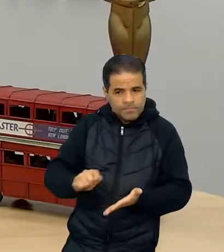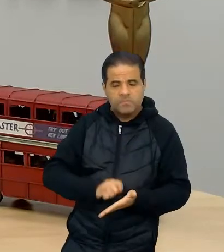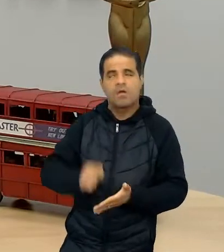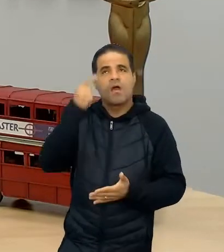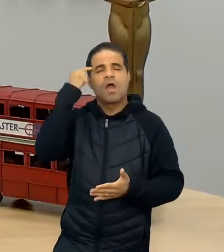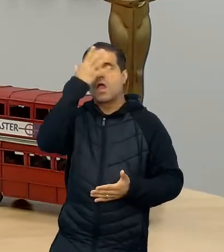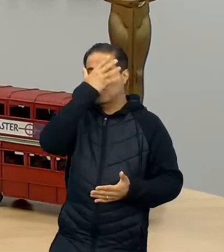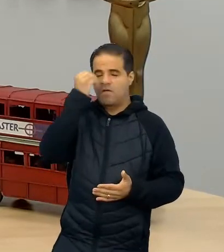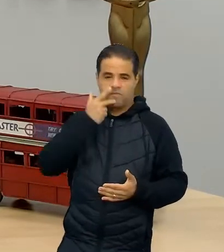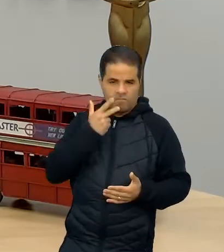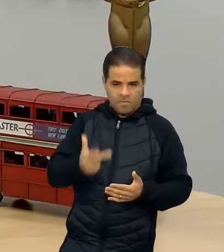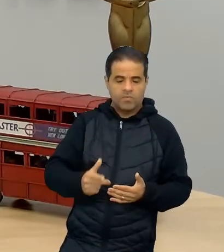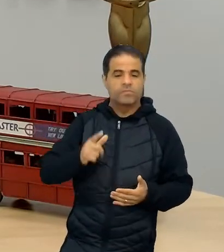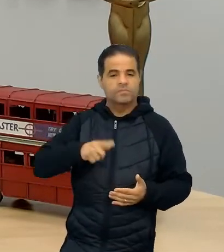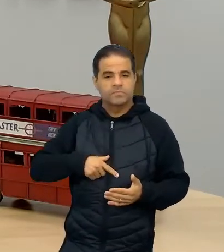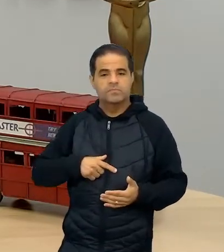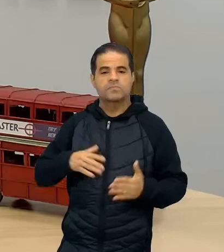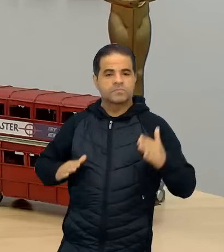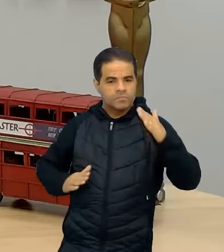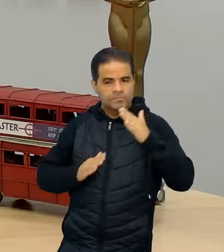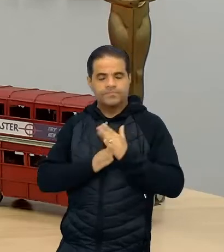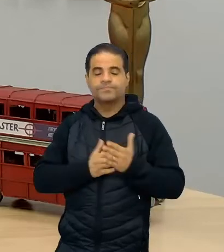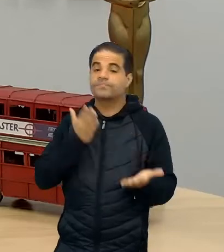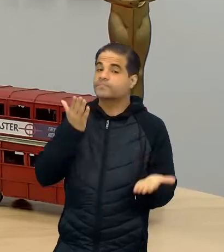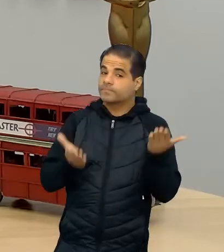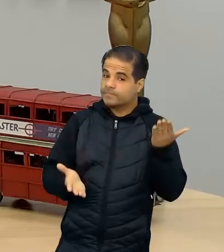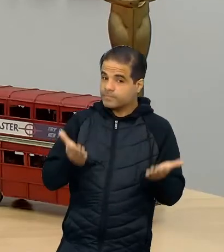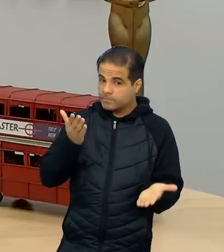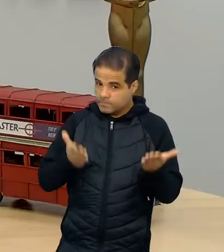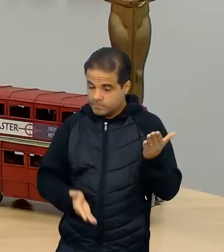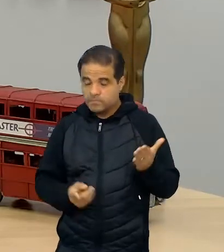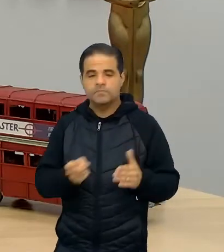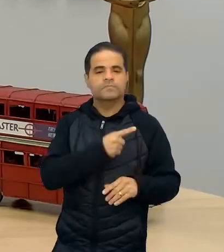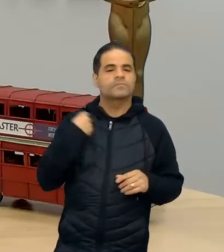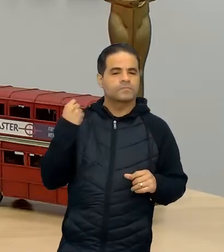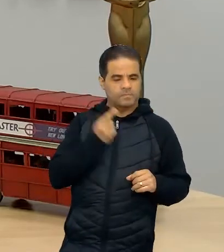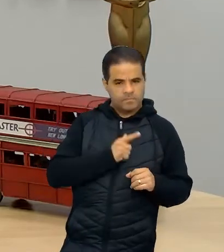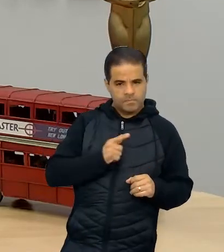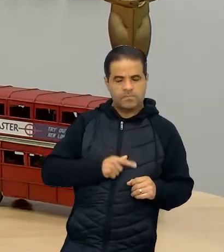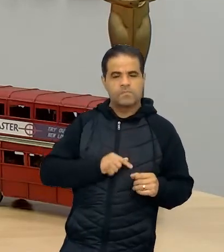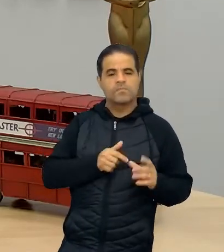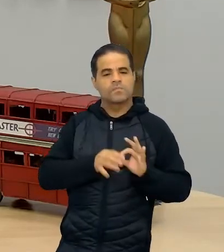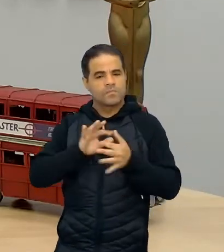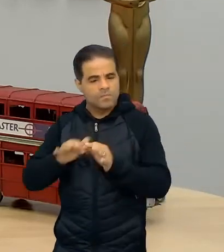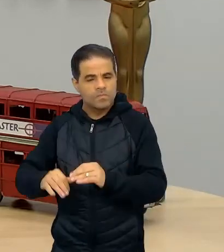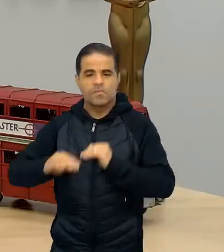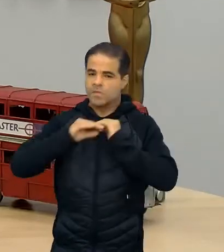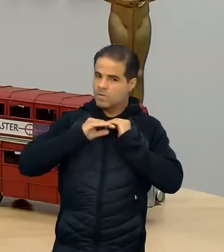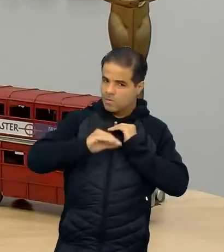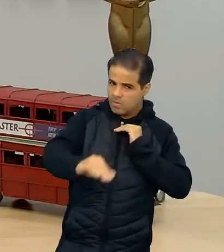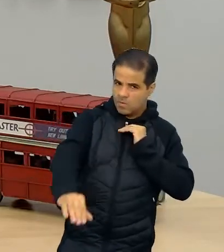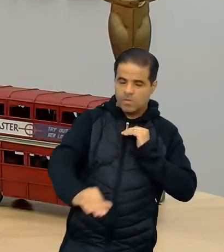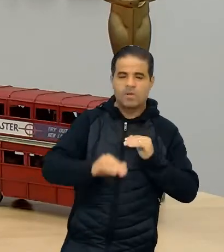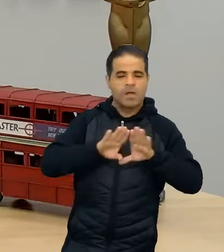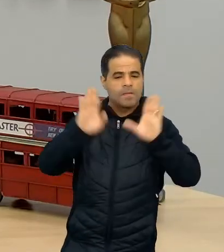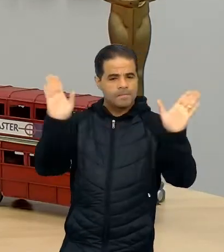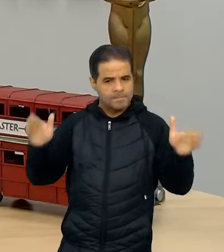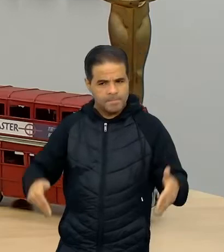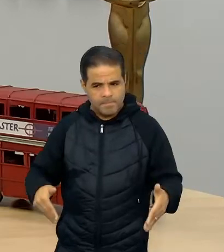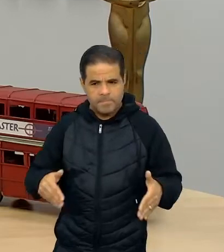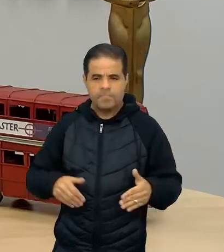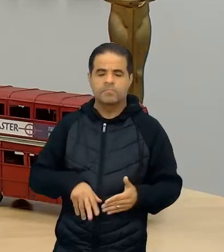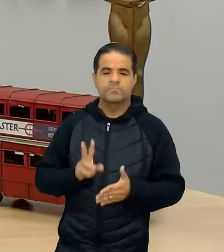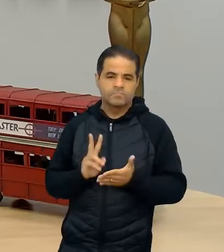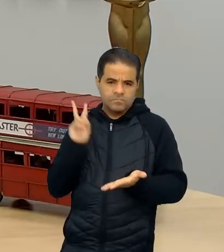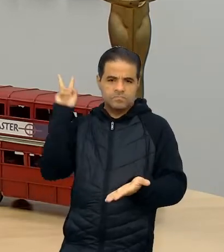nenhum aqui, a gente tem a trave de equilíbrio, a gente tem as paralelas assimétricas, a mesa que faz, né, o